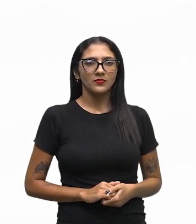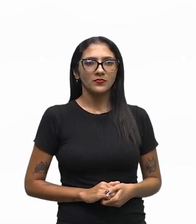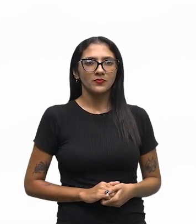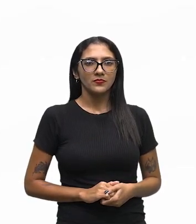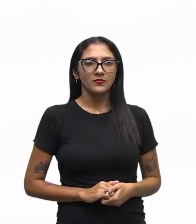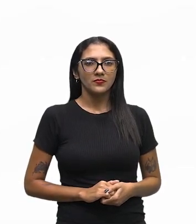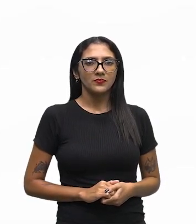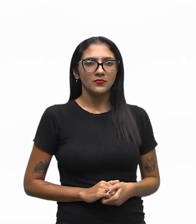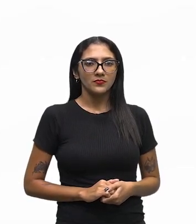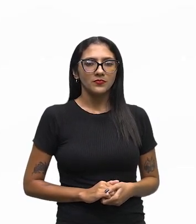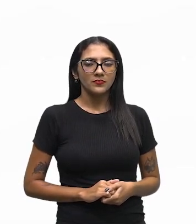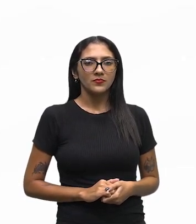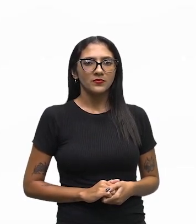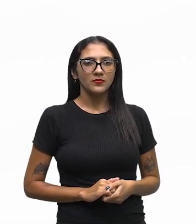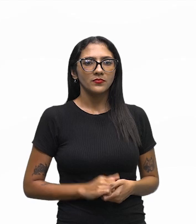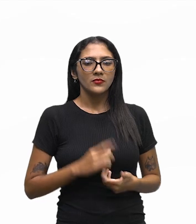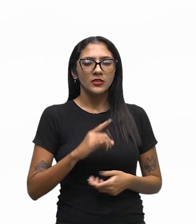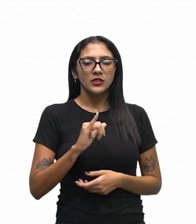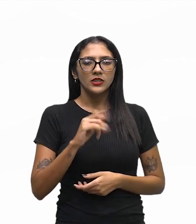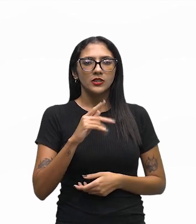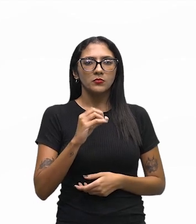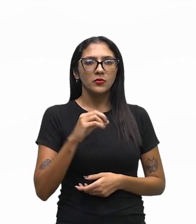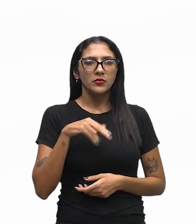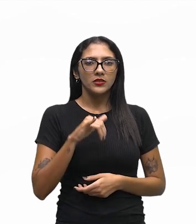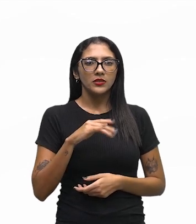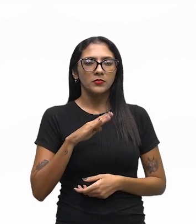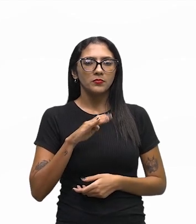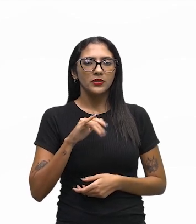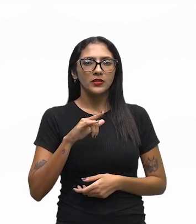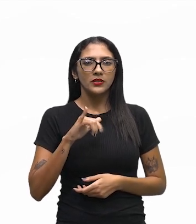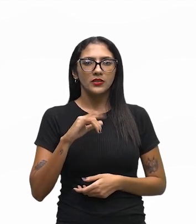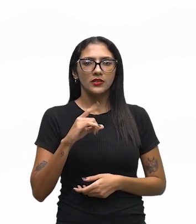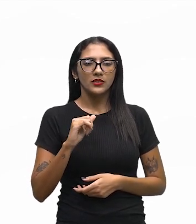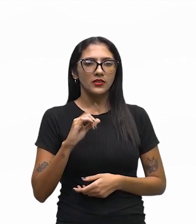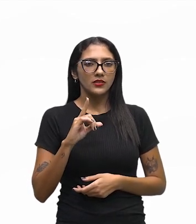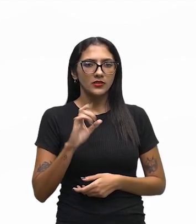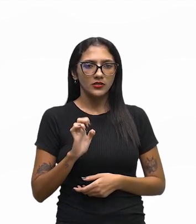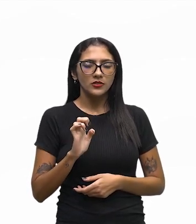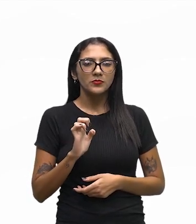Depois da disponibilidade, a gente tem